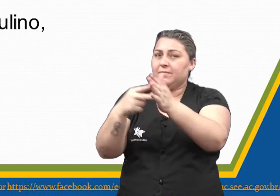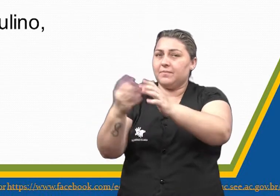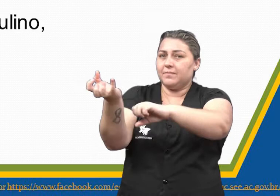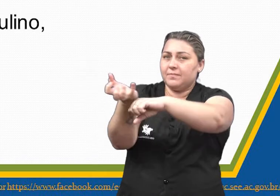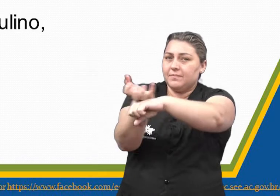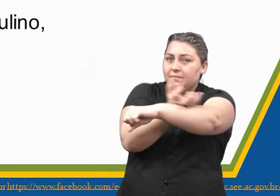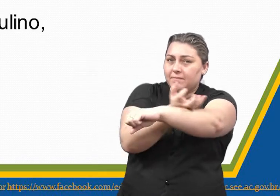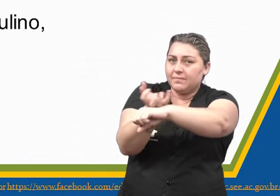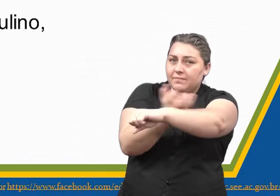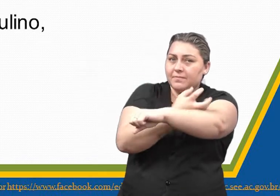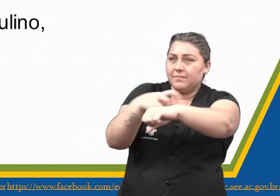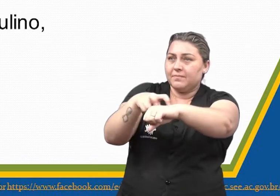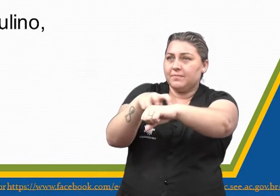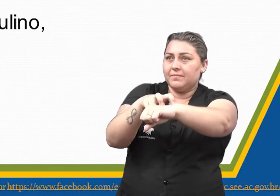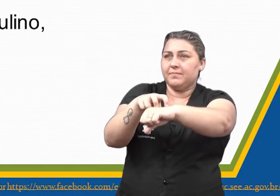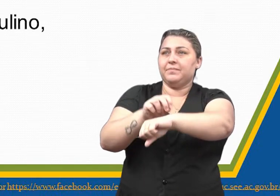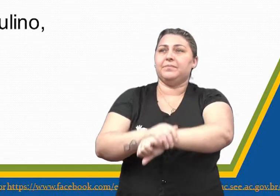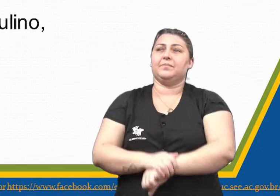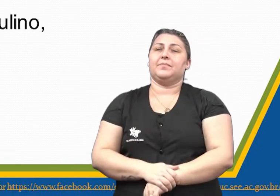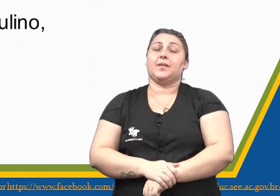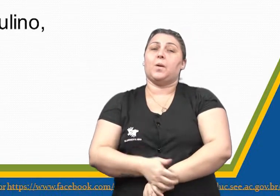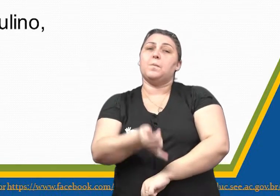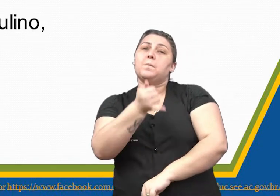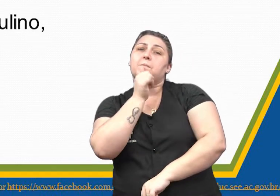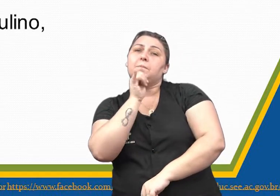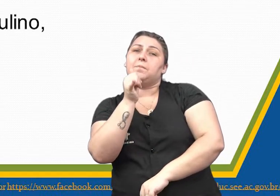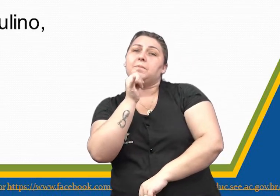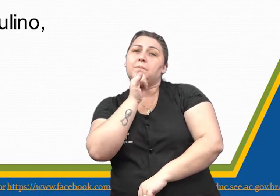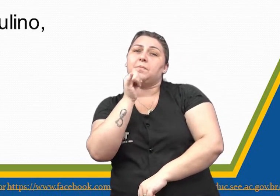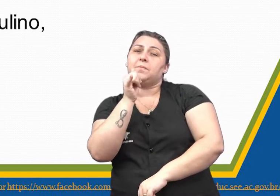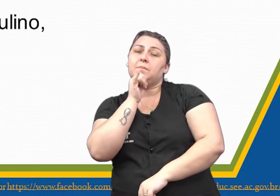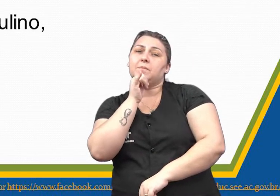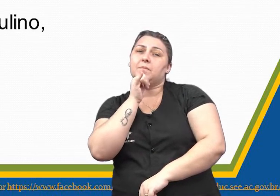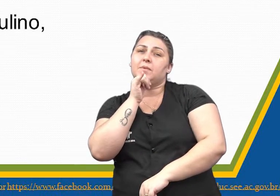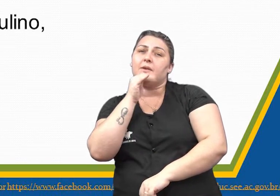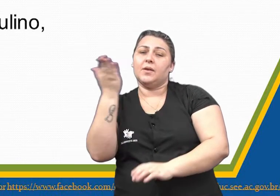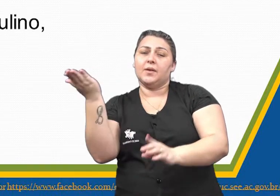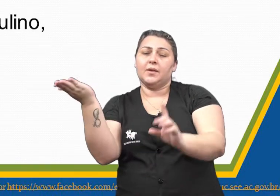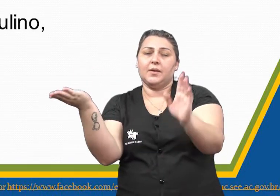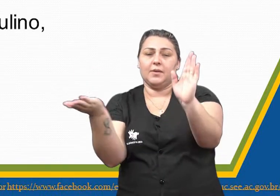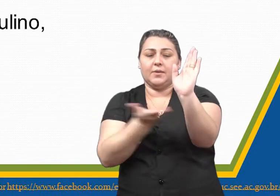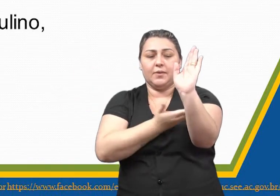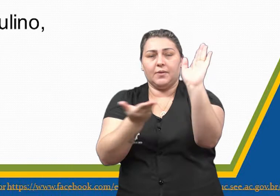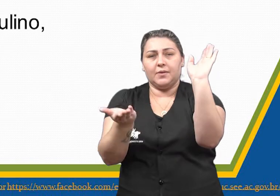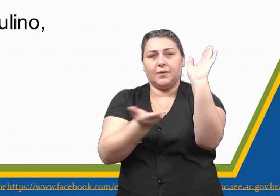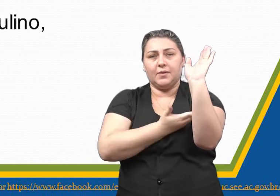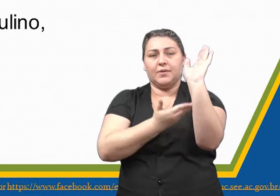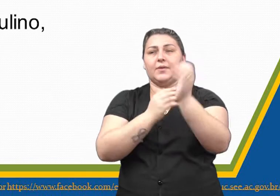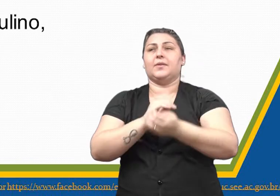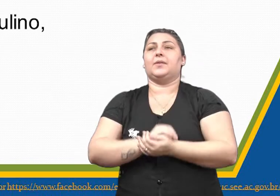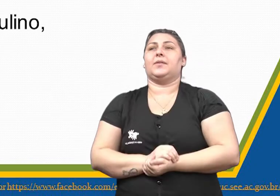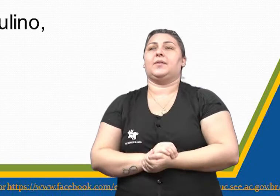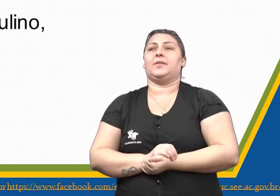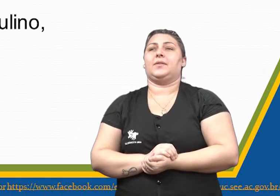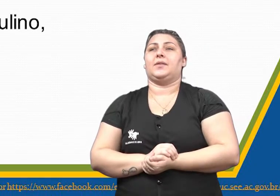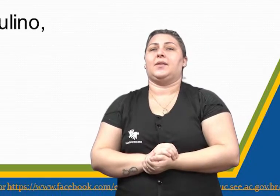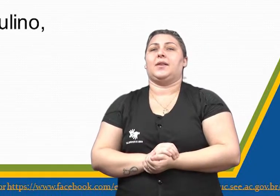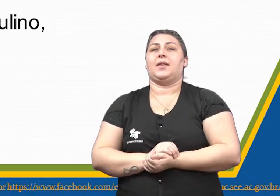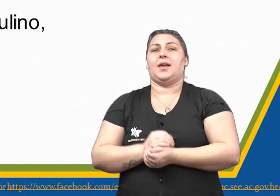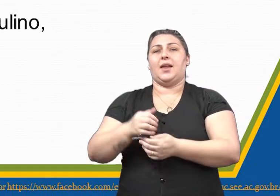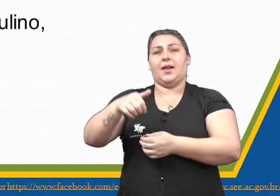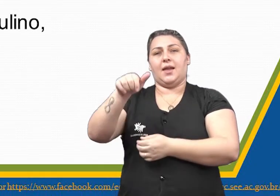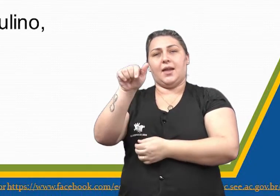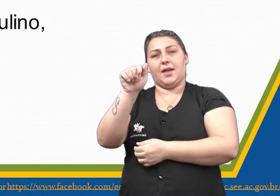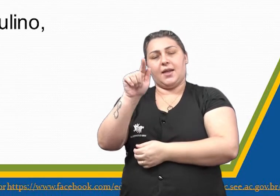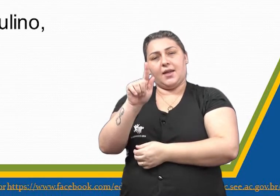ao capim. Por exemplo, cortador de grama, grama